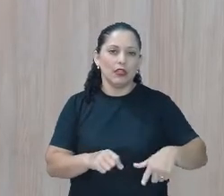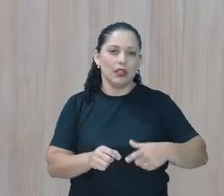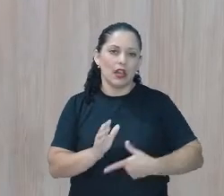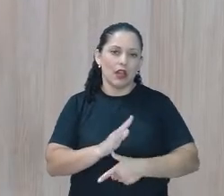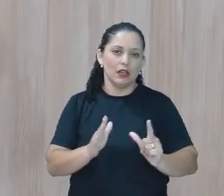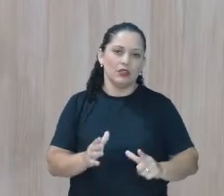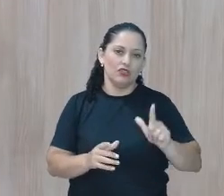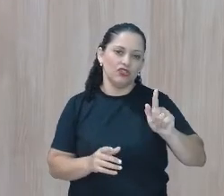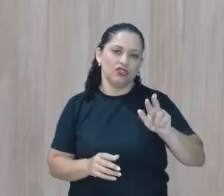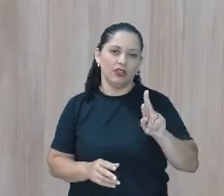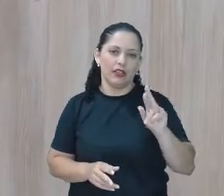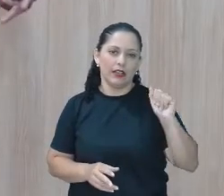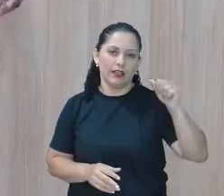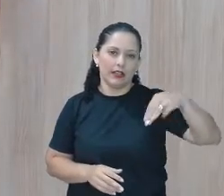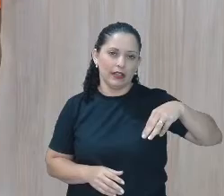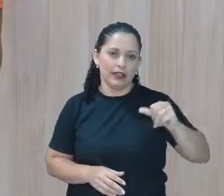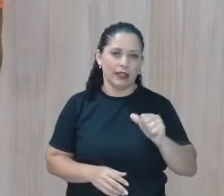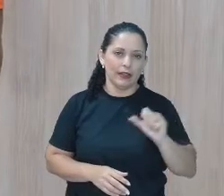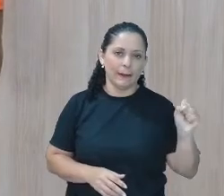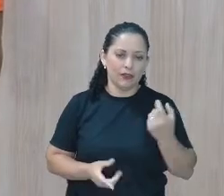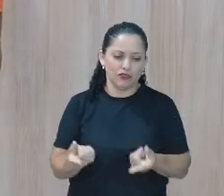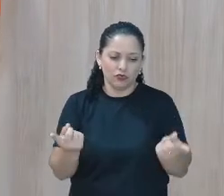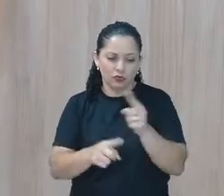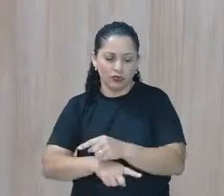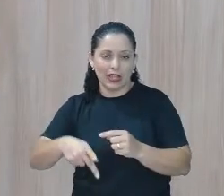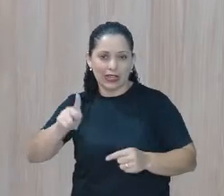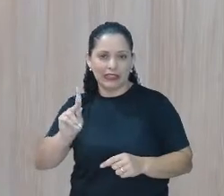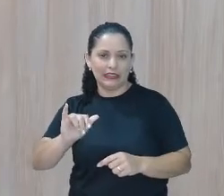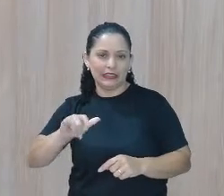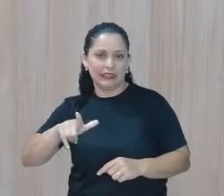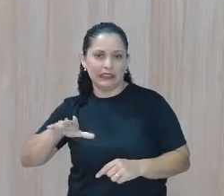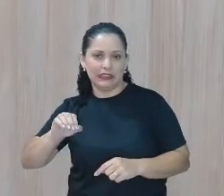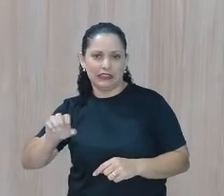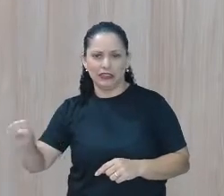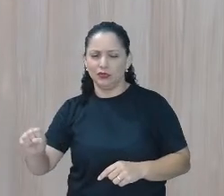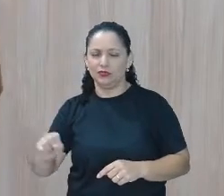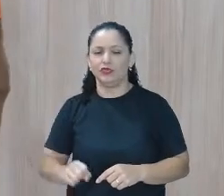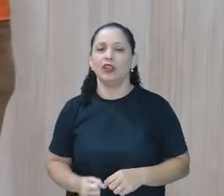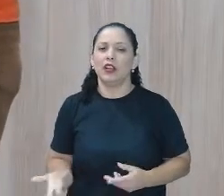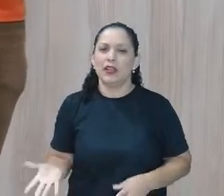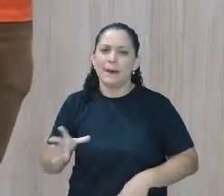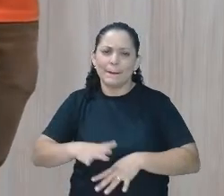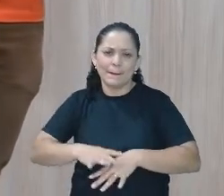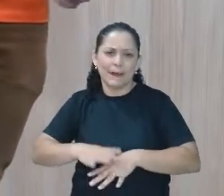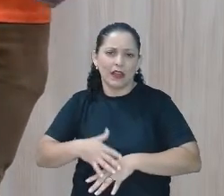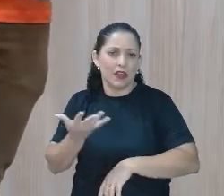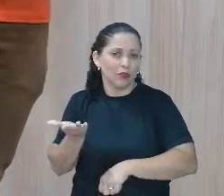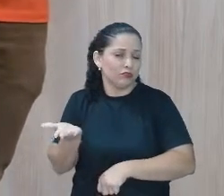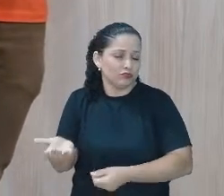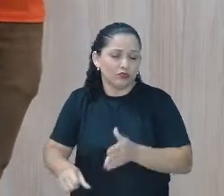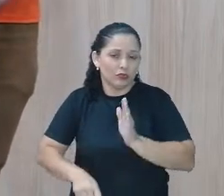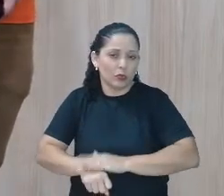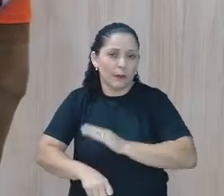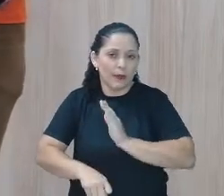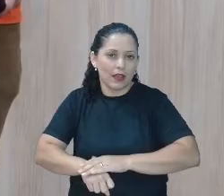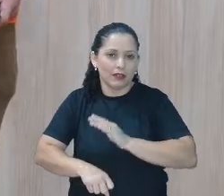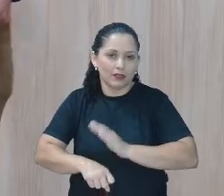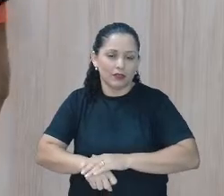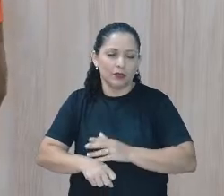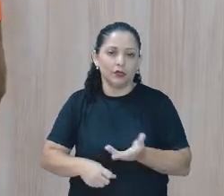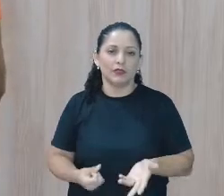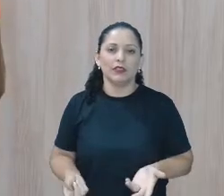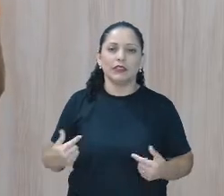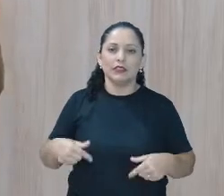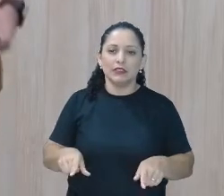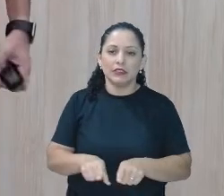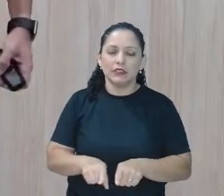certo? Então, tudo isso envolve matemática que você faz no automático, certo? Mas não tem essa ideia aí de proporcionalidade.